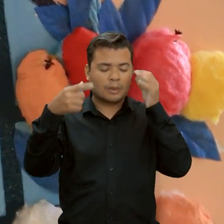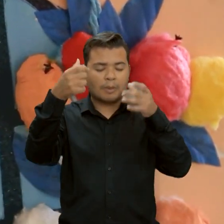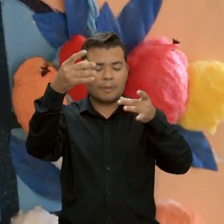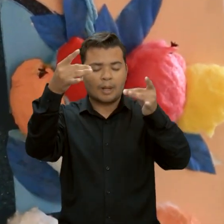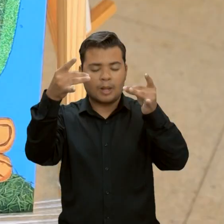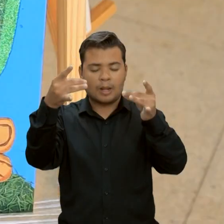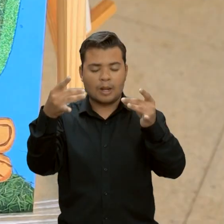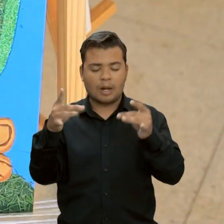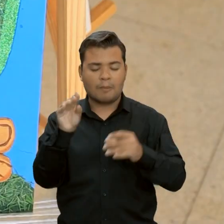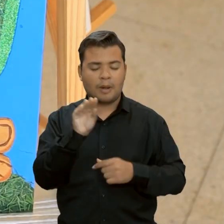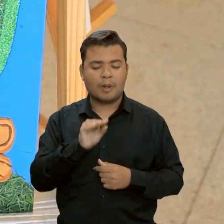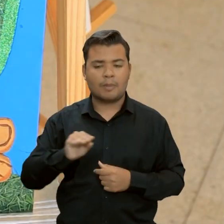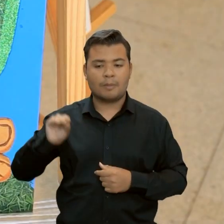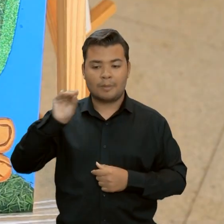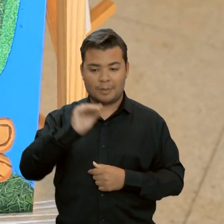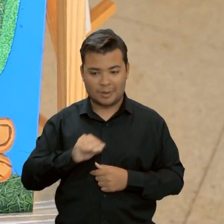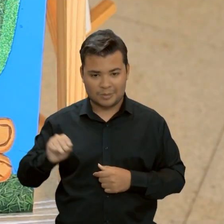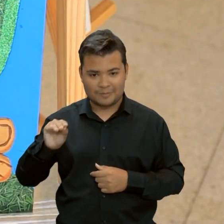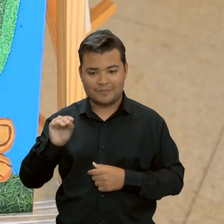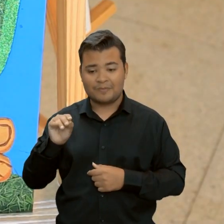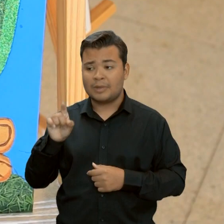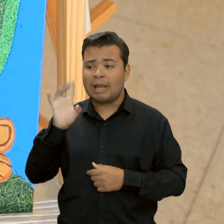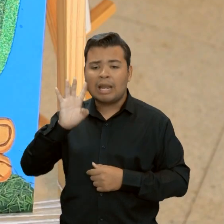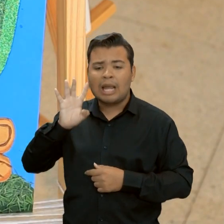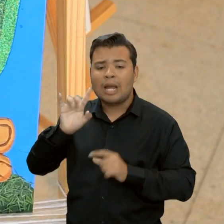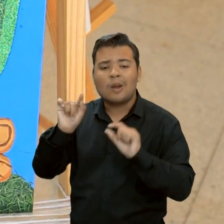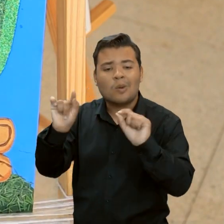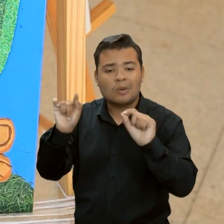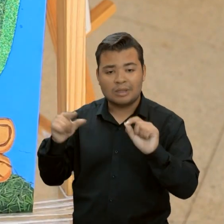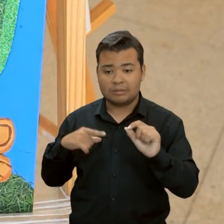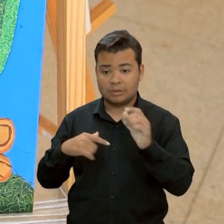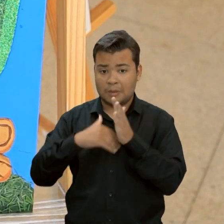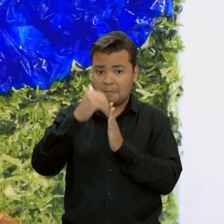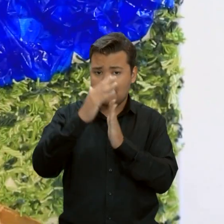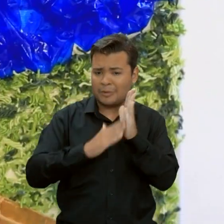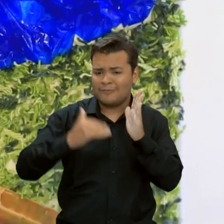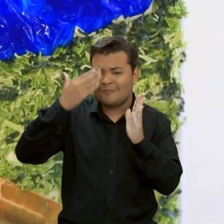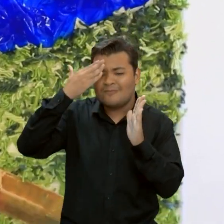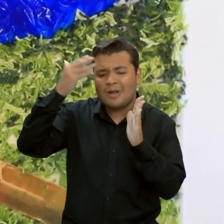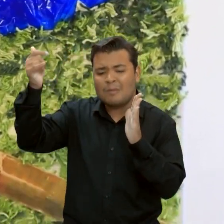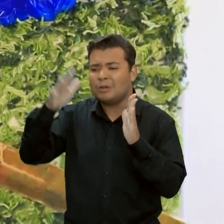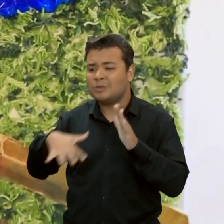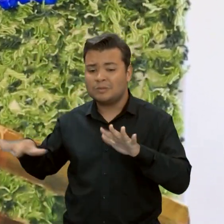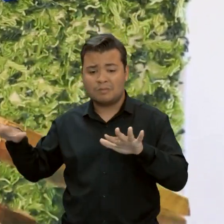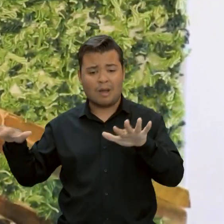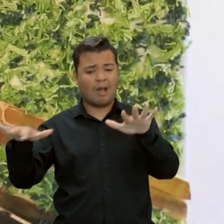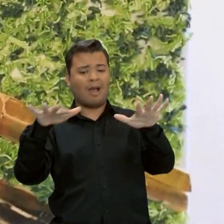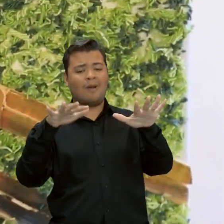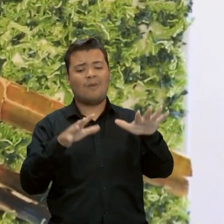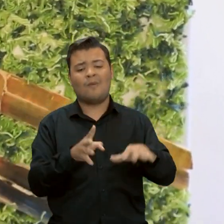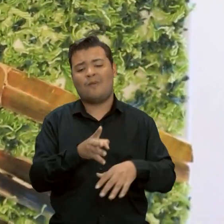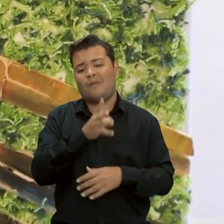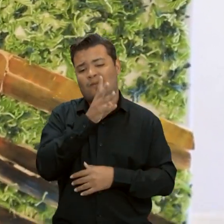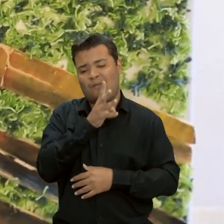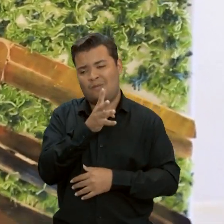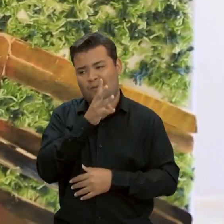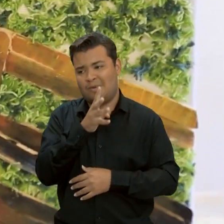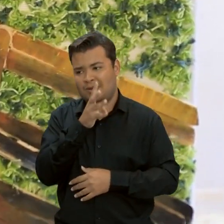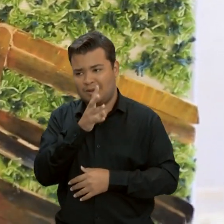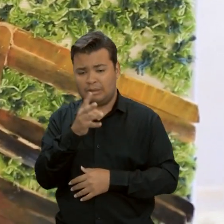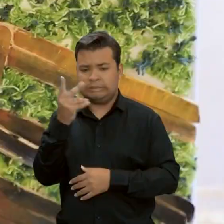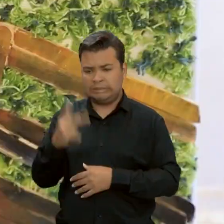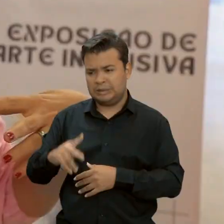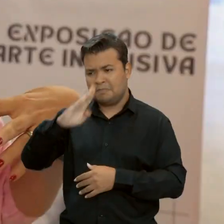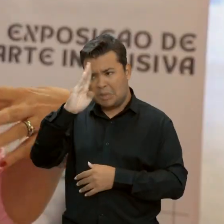são obras conhecidas do grande público, né? Obras tanto do contexto nacional quanto do contexto internacional. E eu